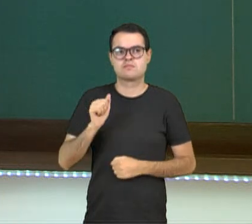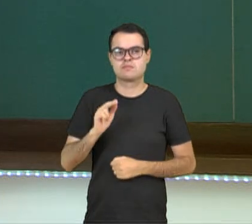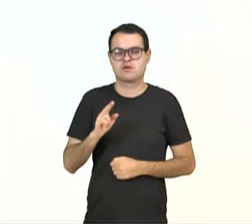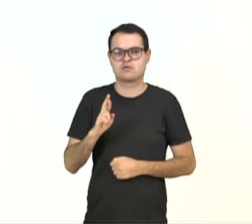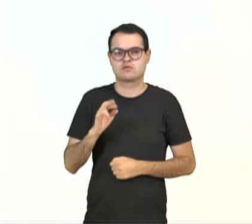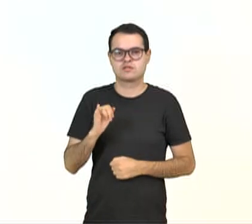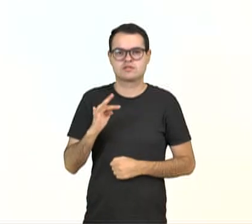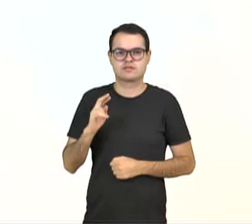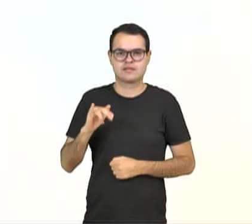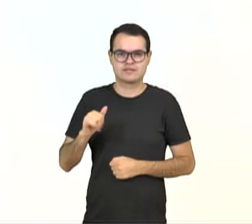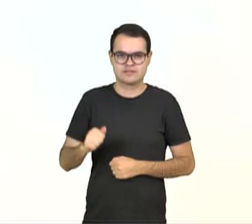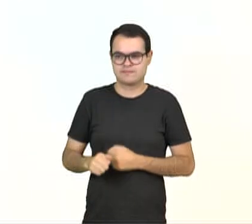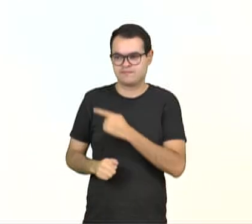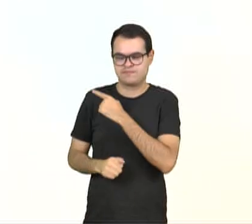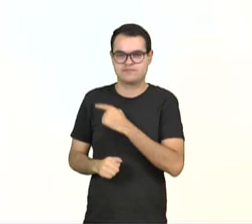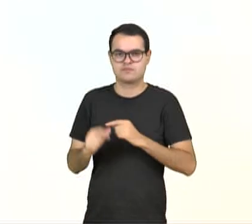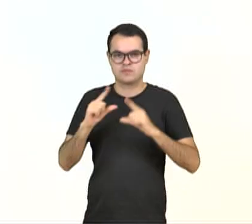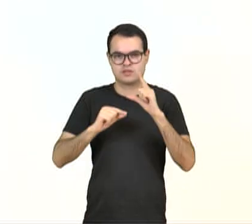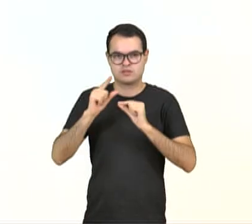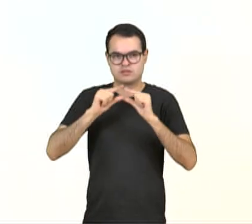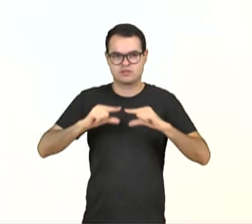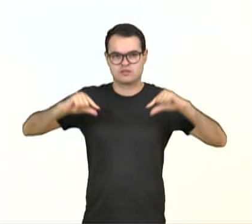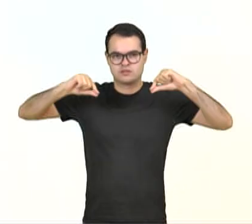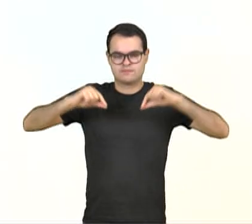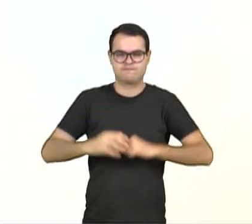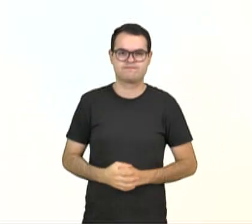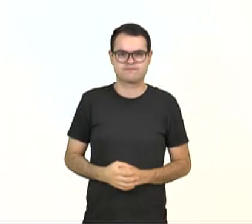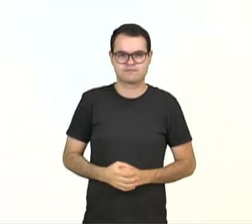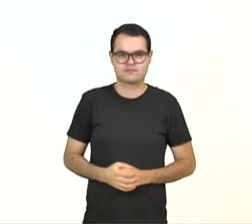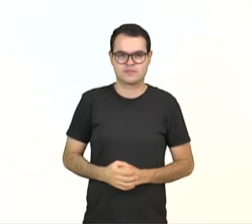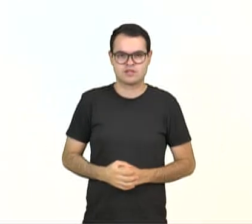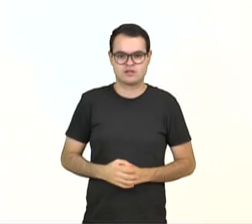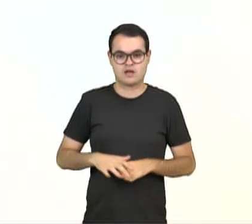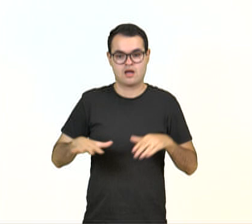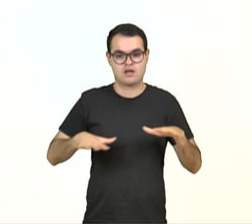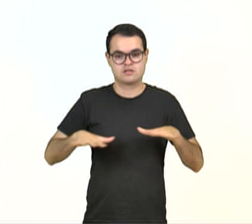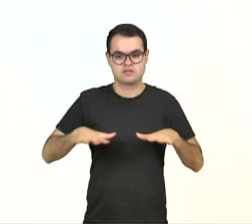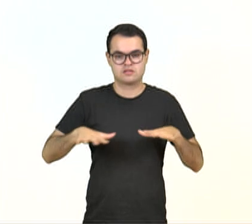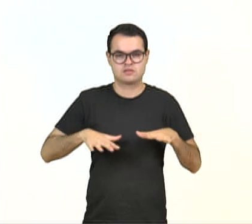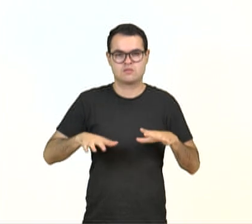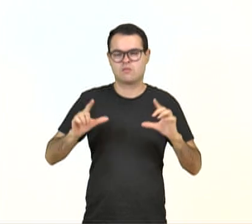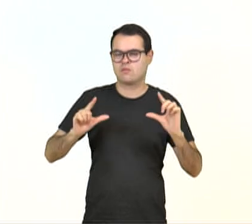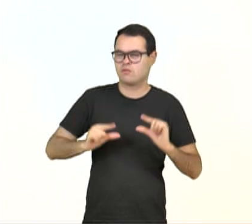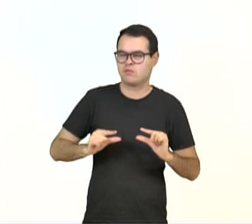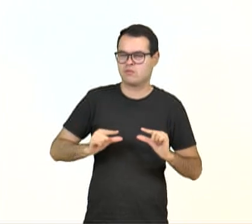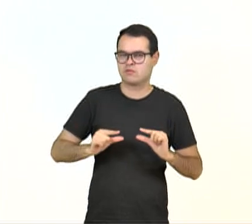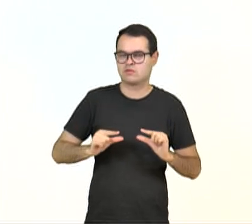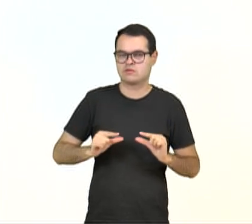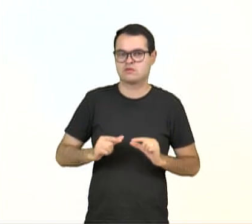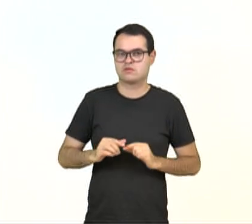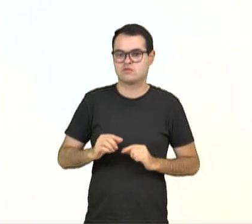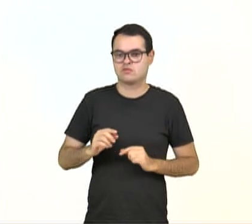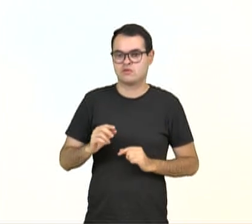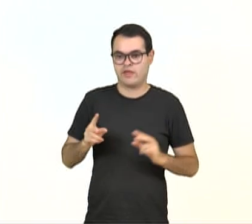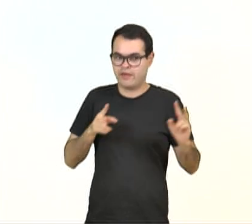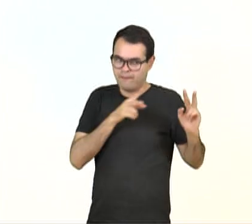A agitação foi menor. Ou seja, o que aconteceu com isso? Menos